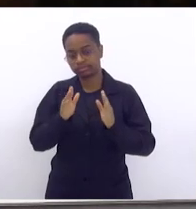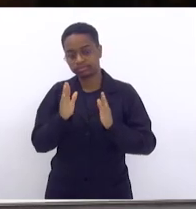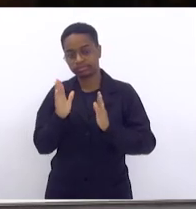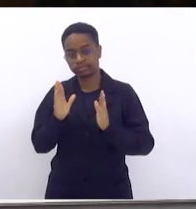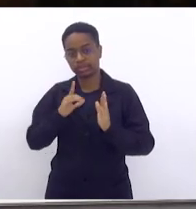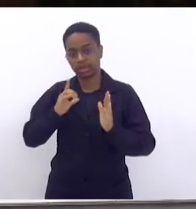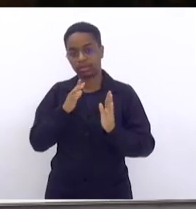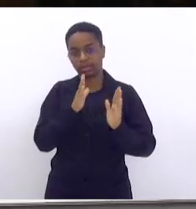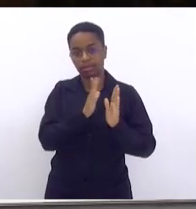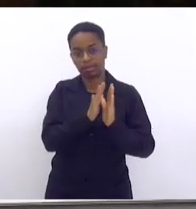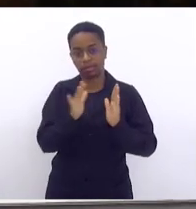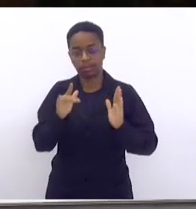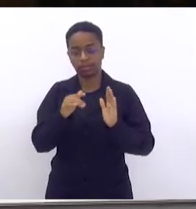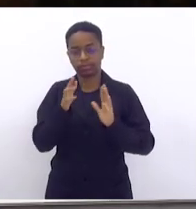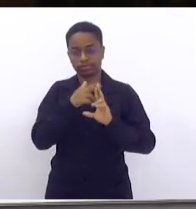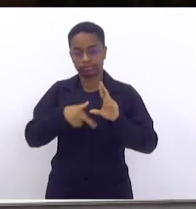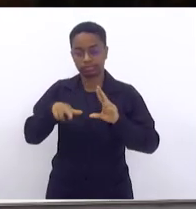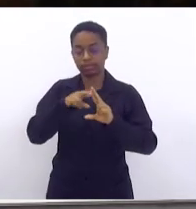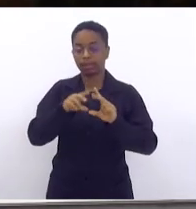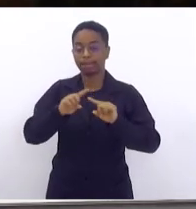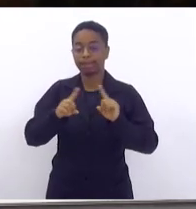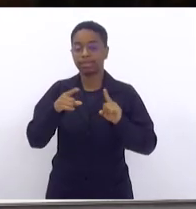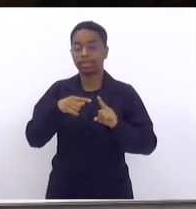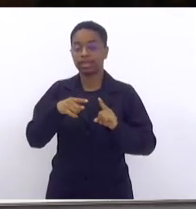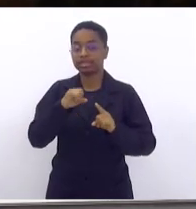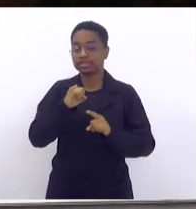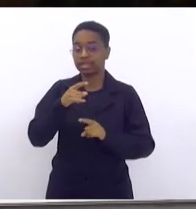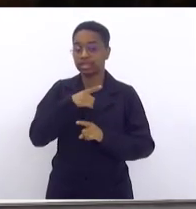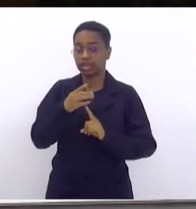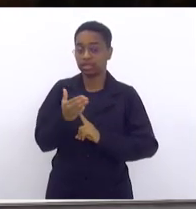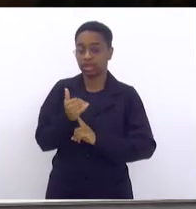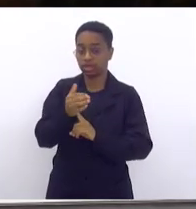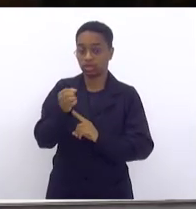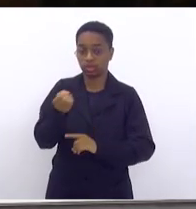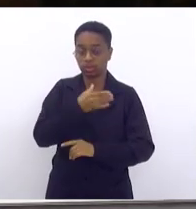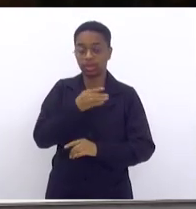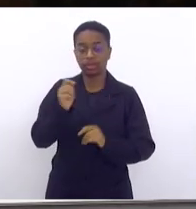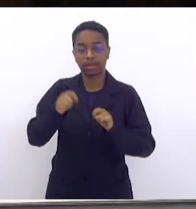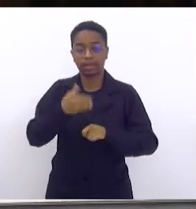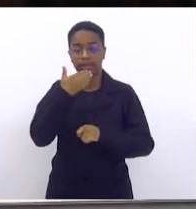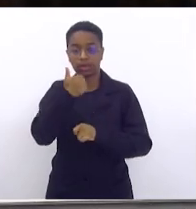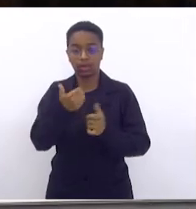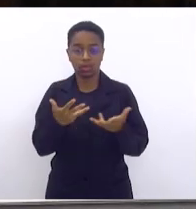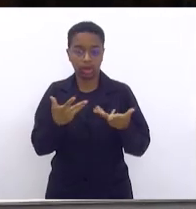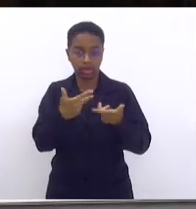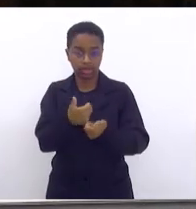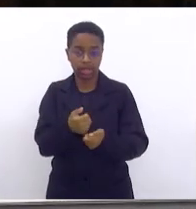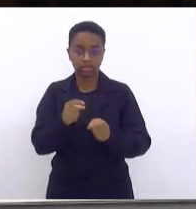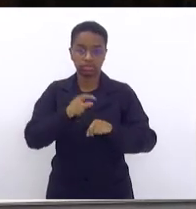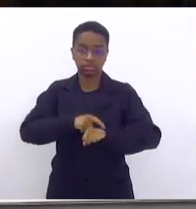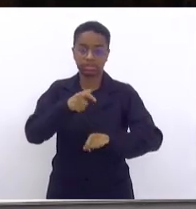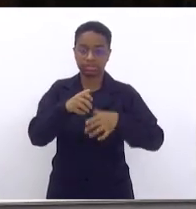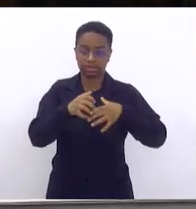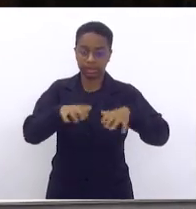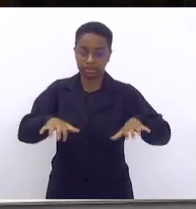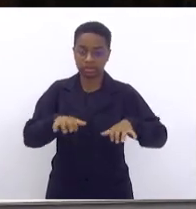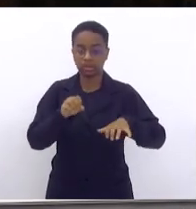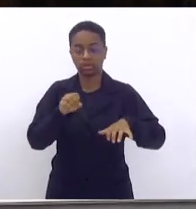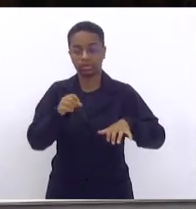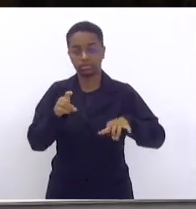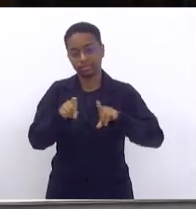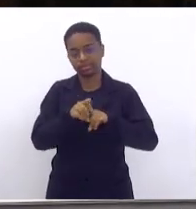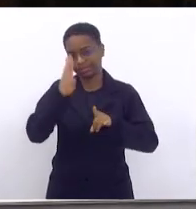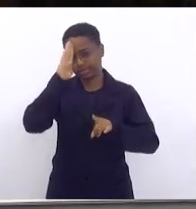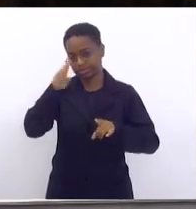tem novas tecnologias para melhorar a qualidade do material tanto na separação como quanto na principalmente